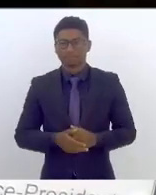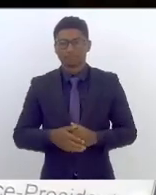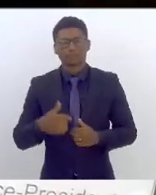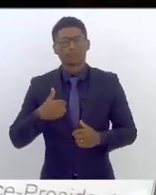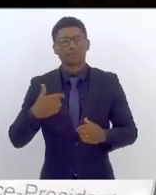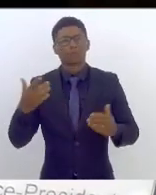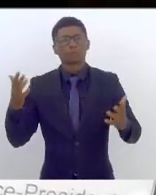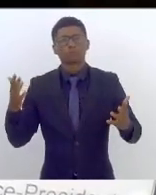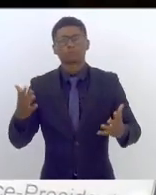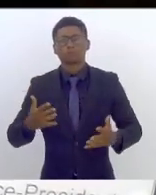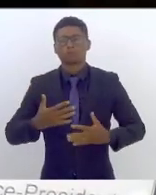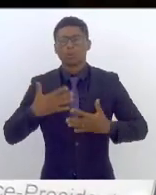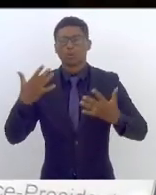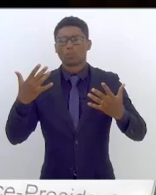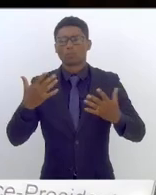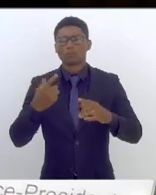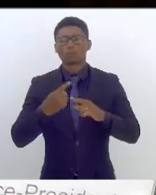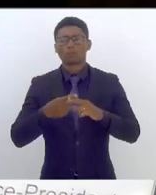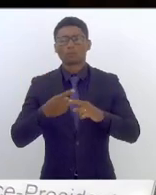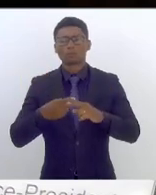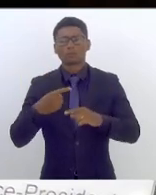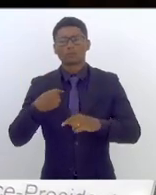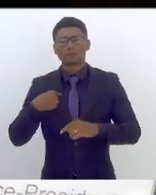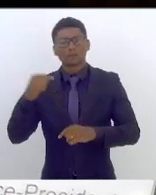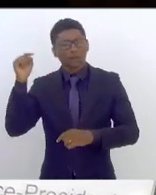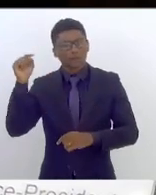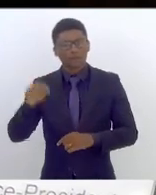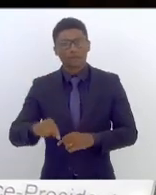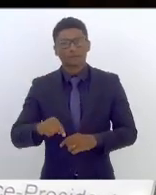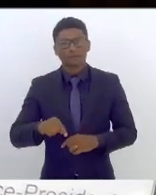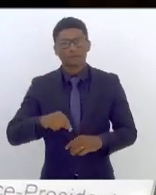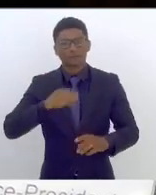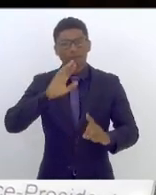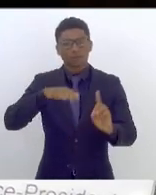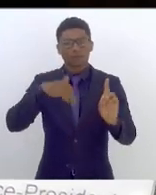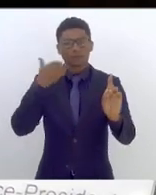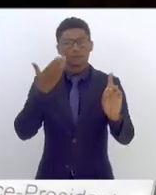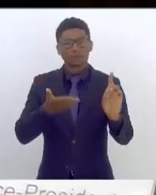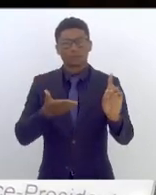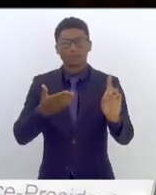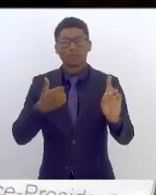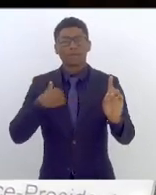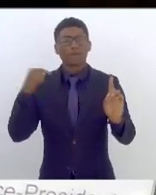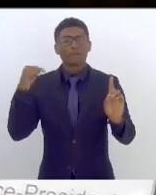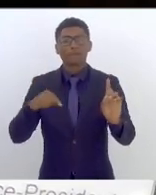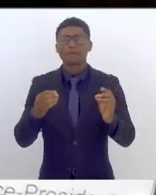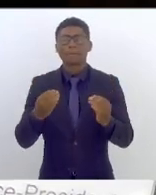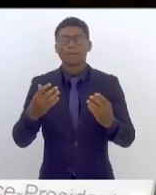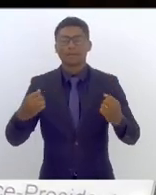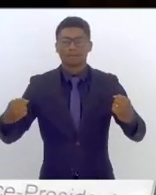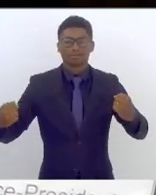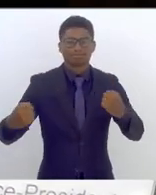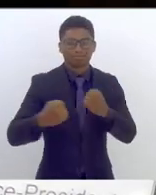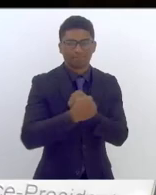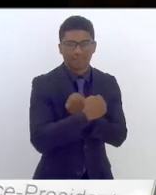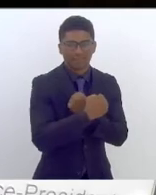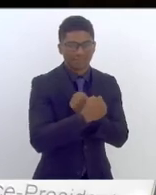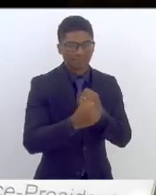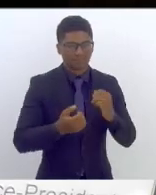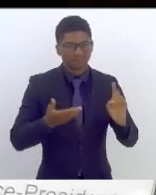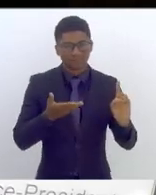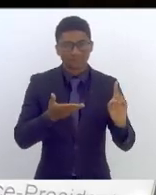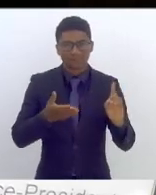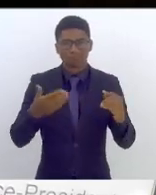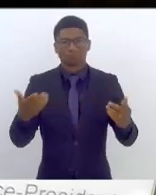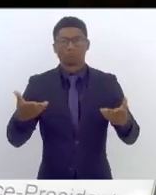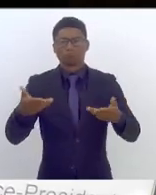de surpresa eu vim aqui para homenagear Carlos Cláudio Henrique eu vim para dar um abraço em Cláudio Henrique e de